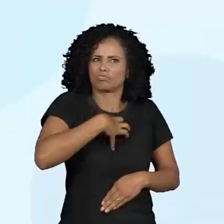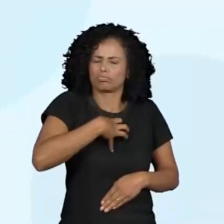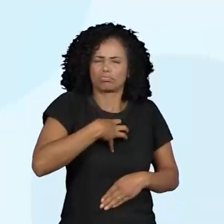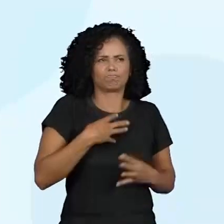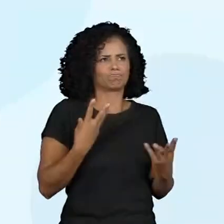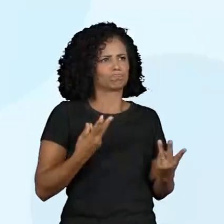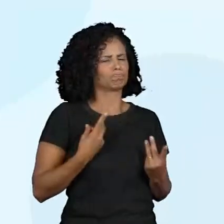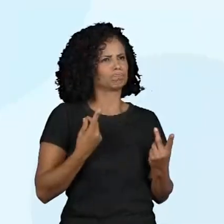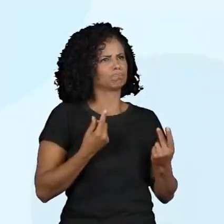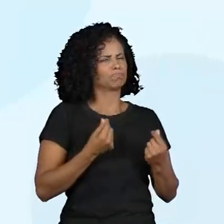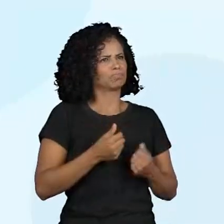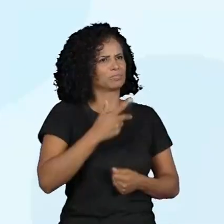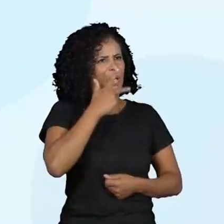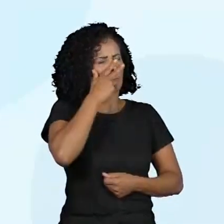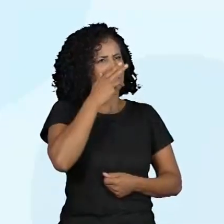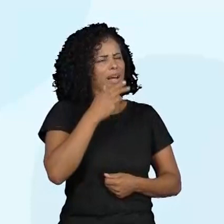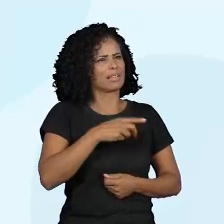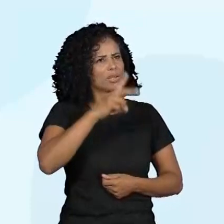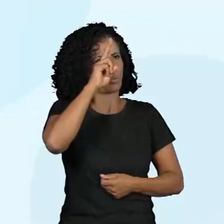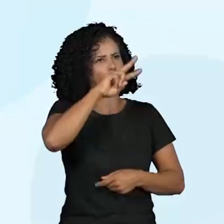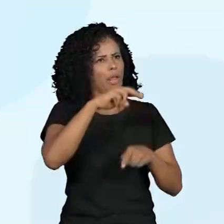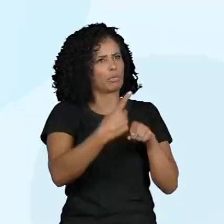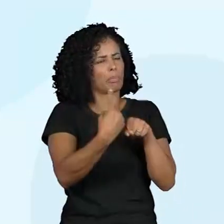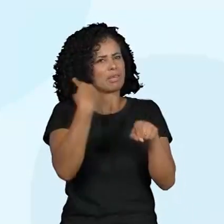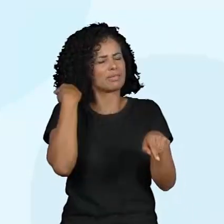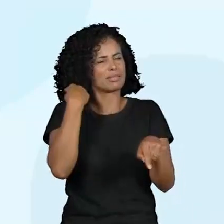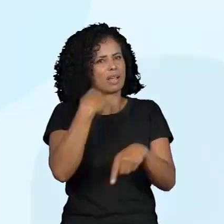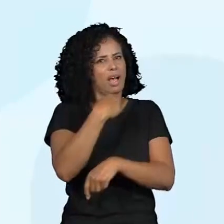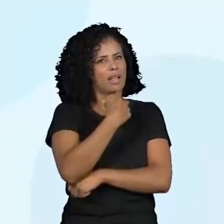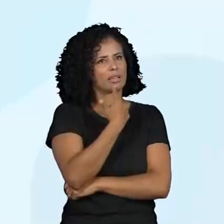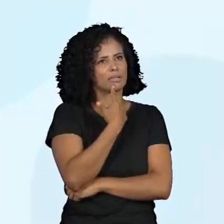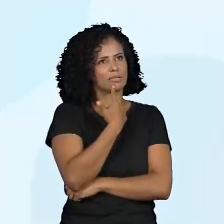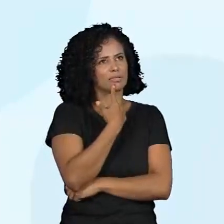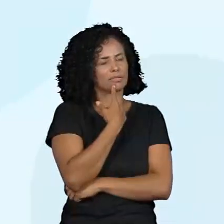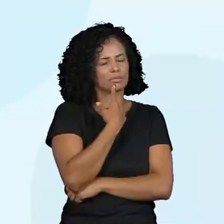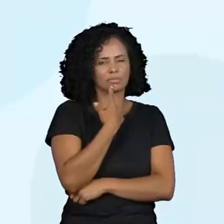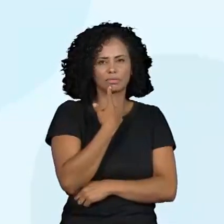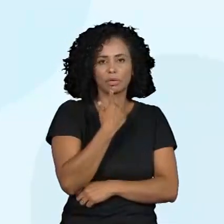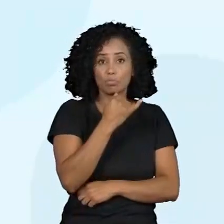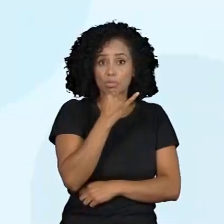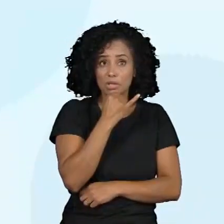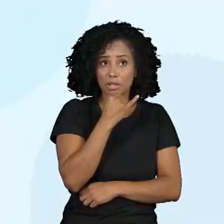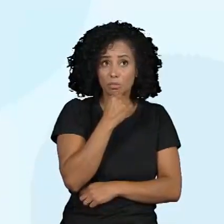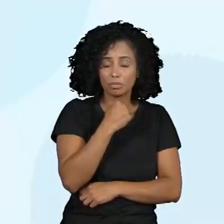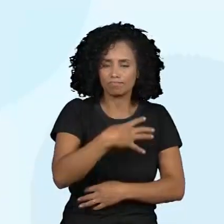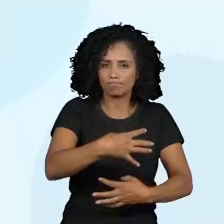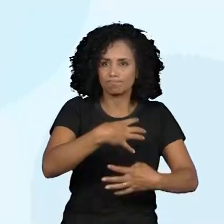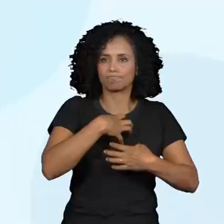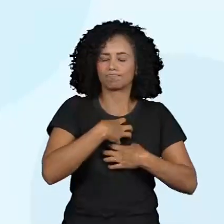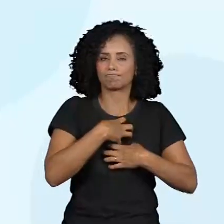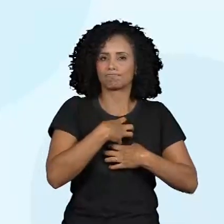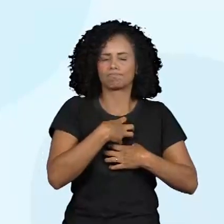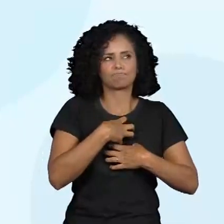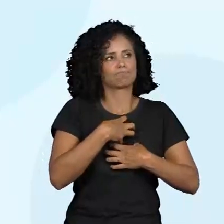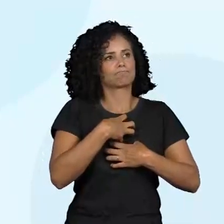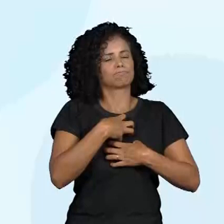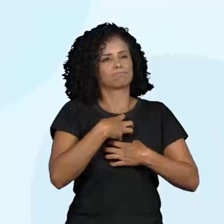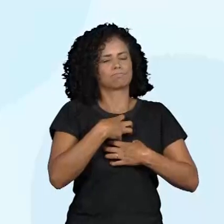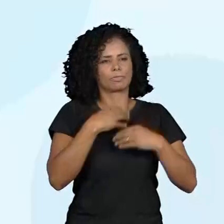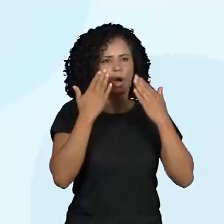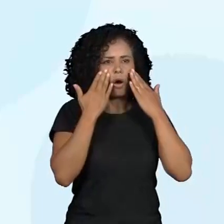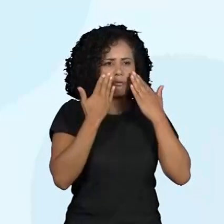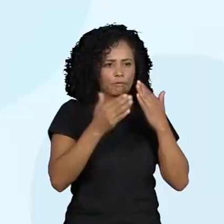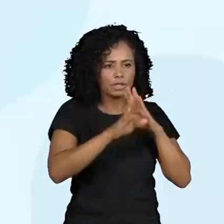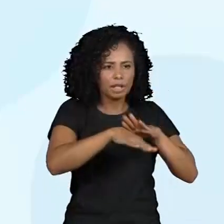parar no tempo olha atenção aqui quando eu coloco XIV a sensação eu